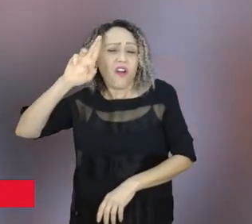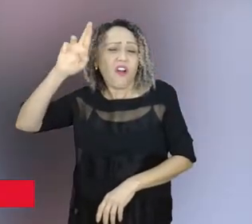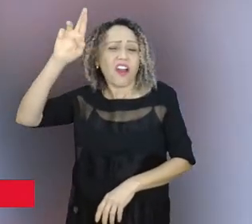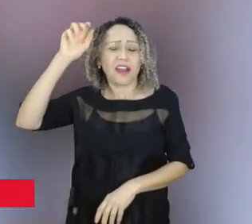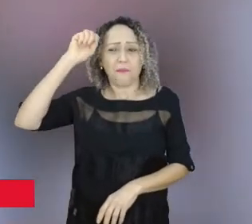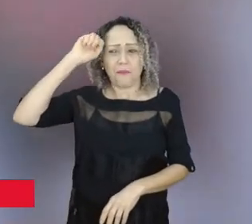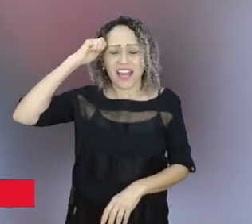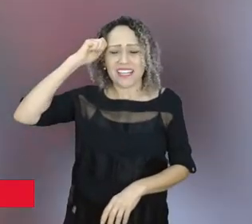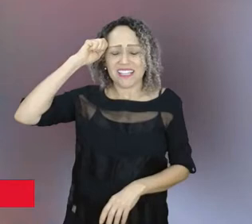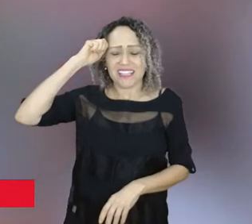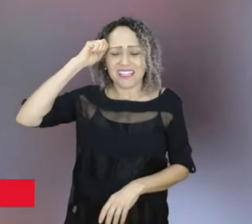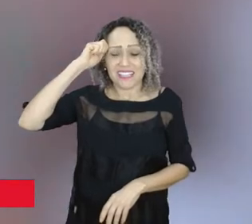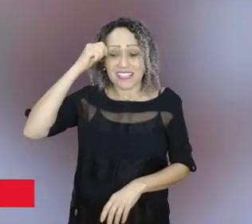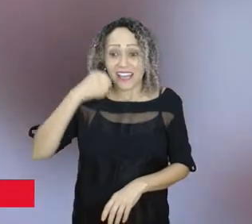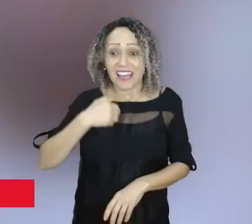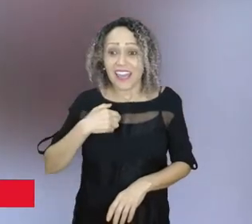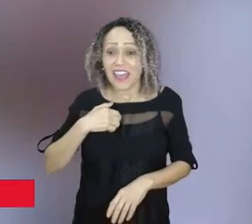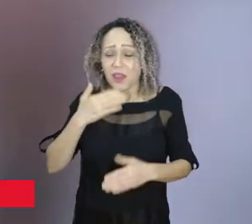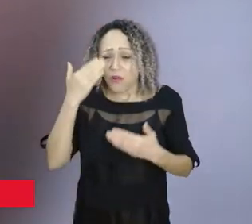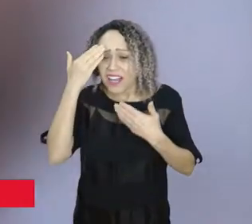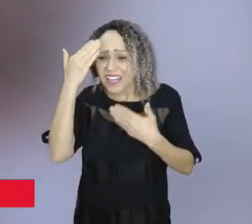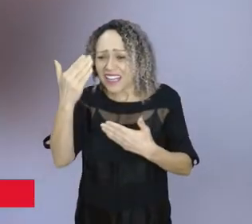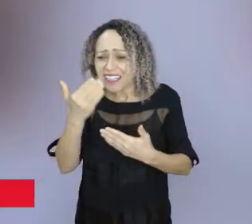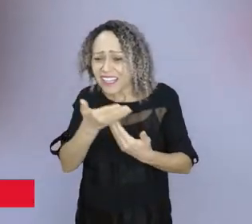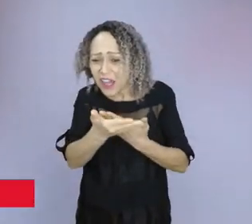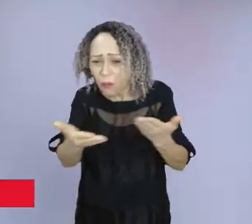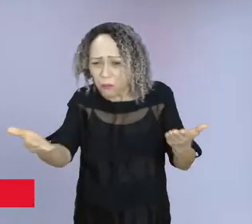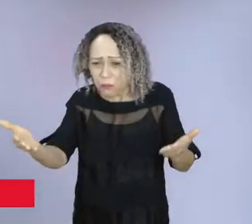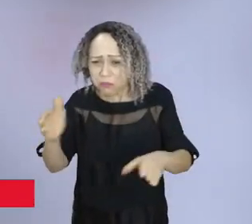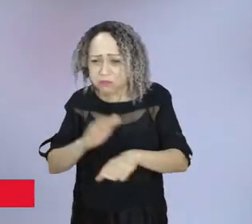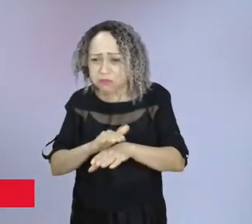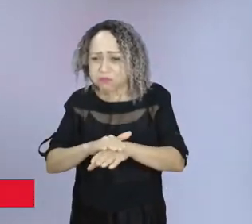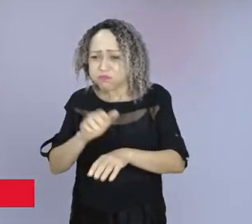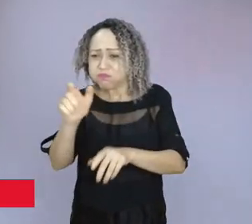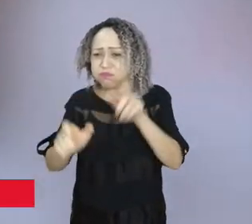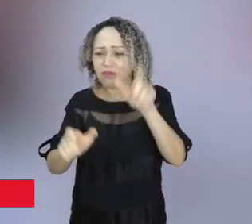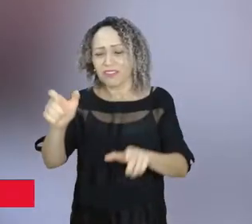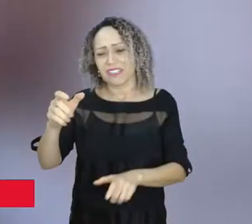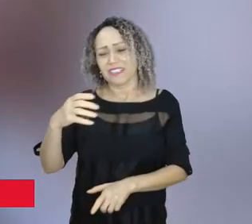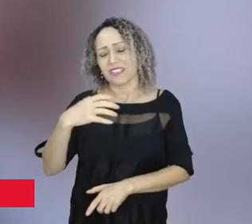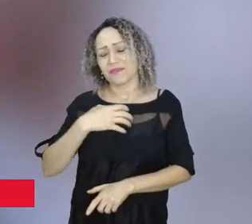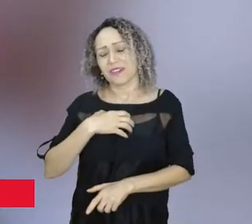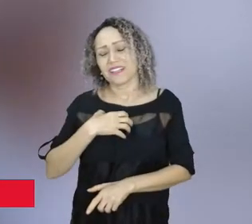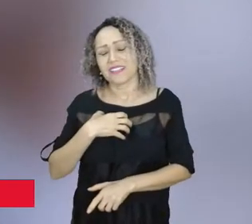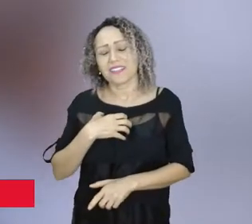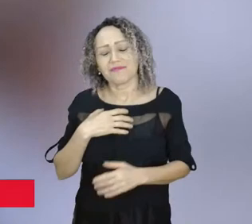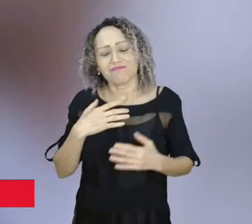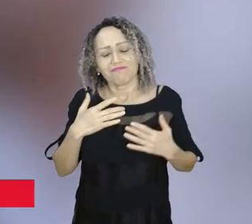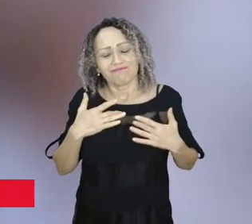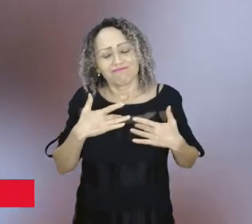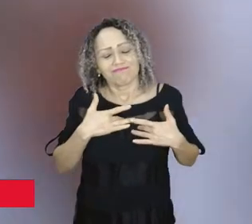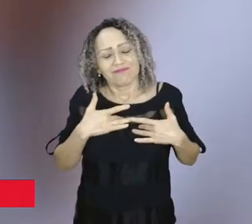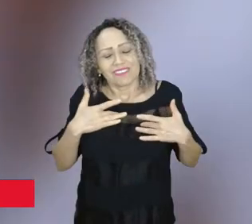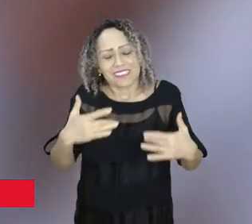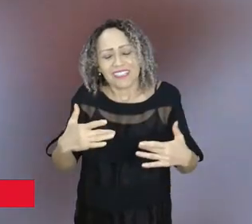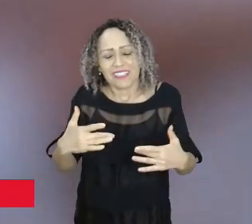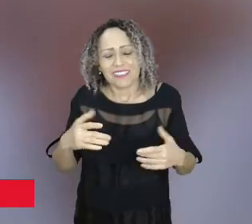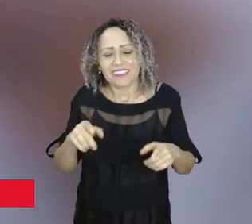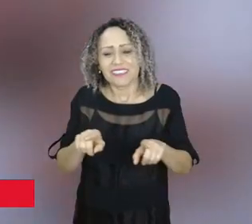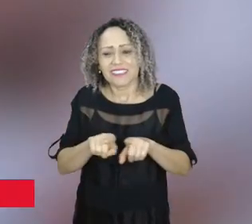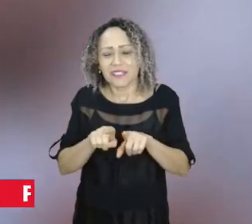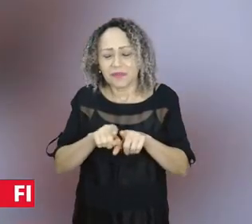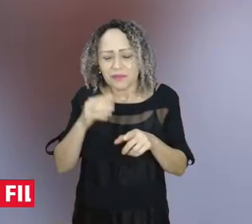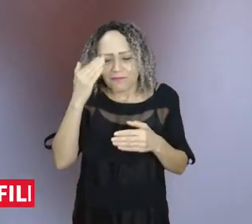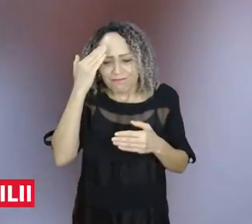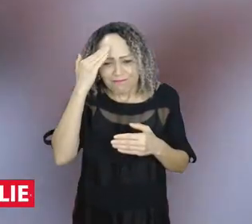Bahia pela paixão, pela solidariedade e pela compreensão do que